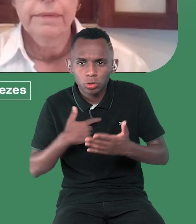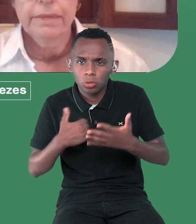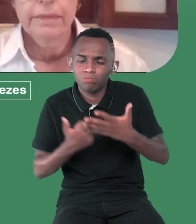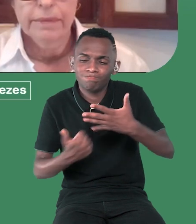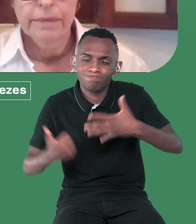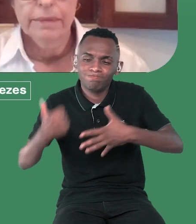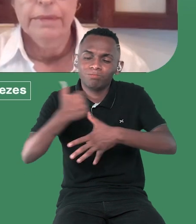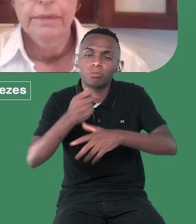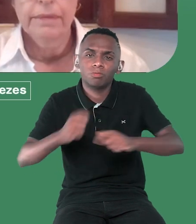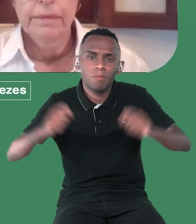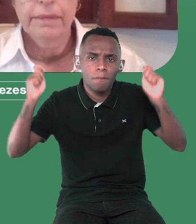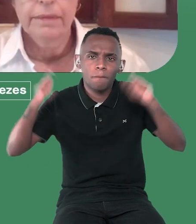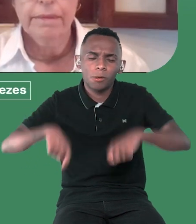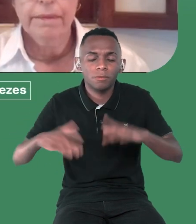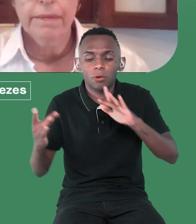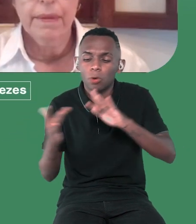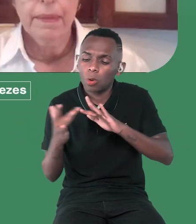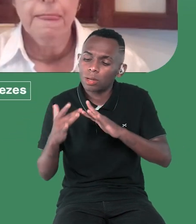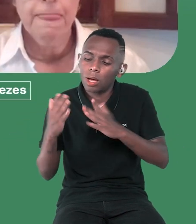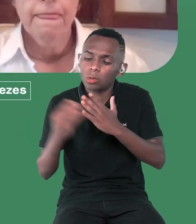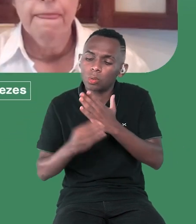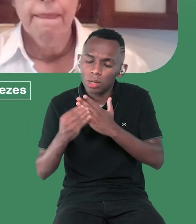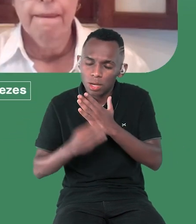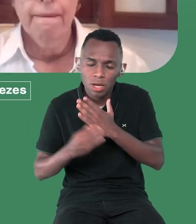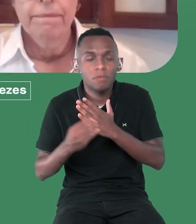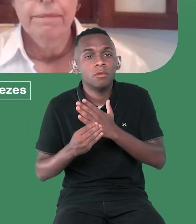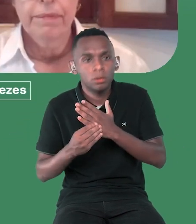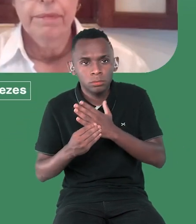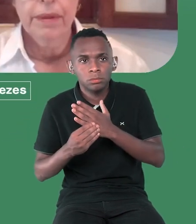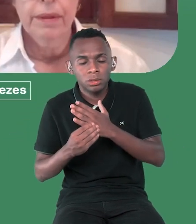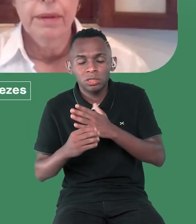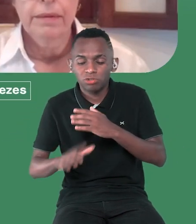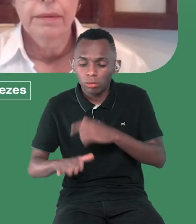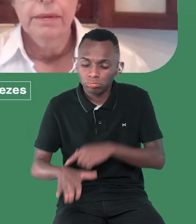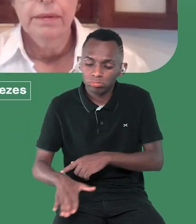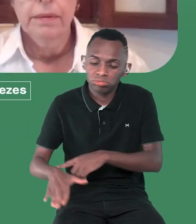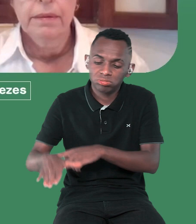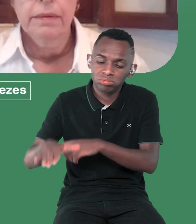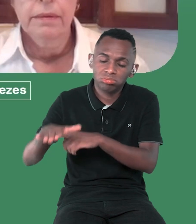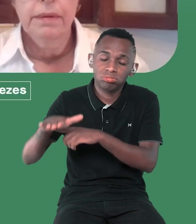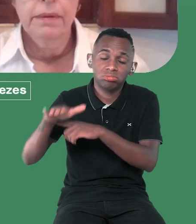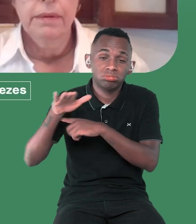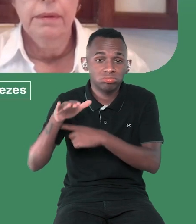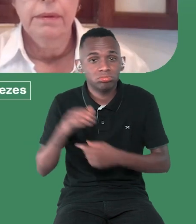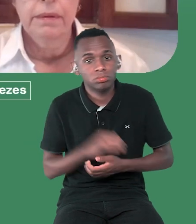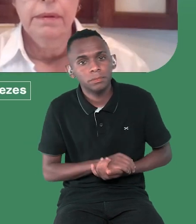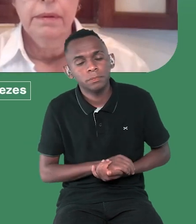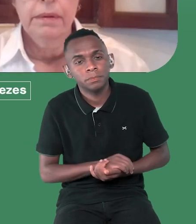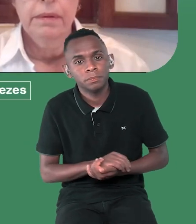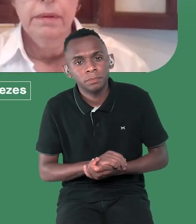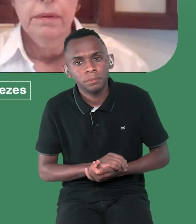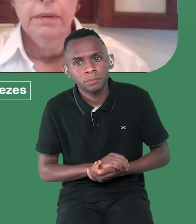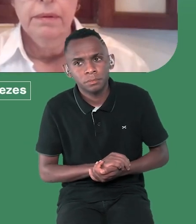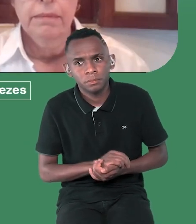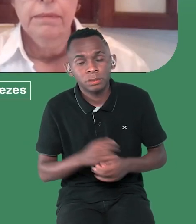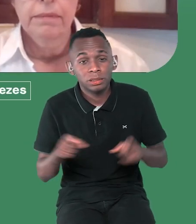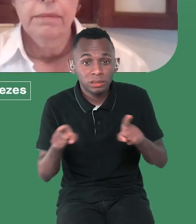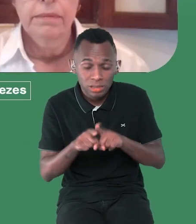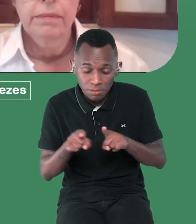sentido, de, né, ter contato com os livros, por esse contato com os livros desde a infância, e, e por ter